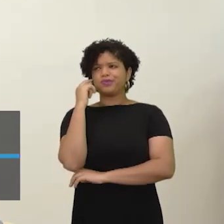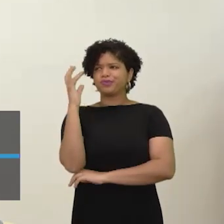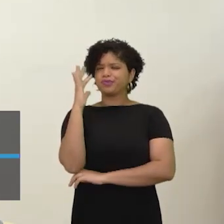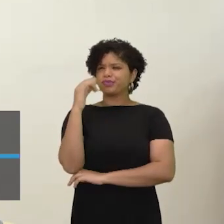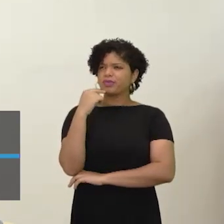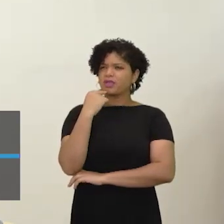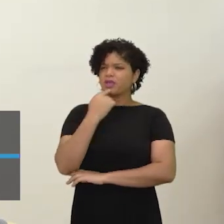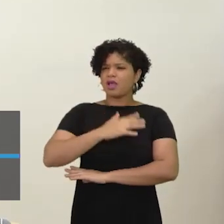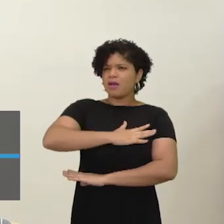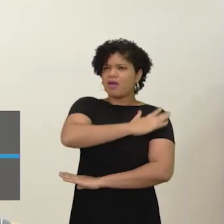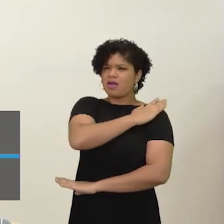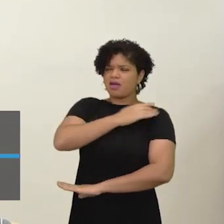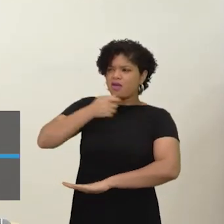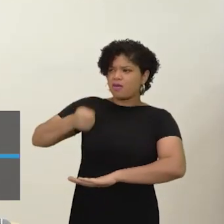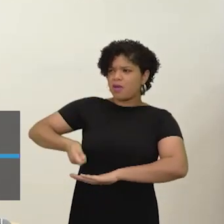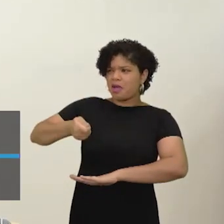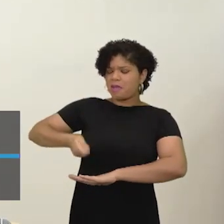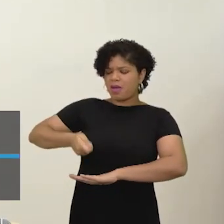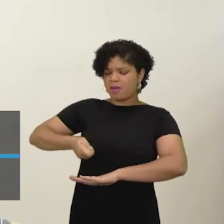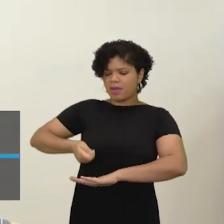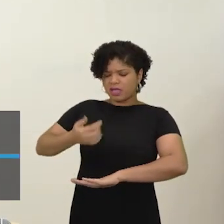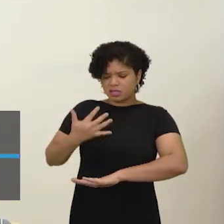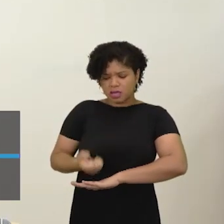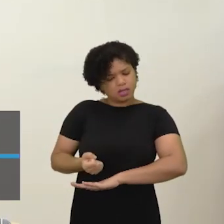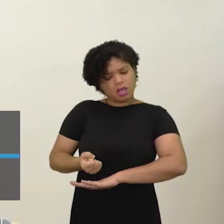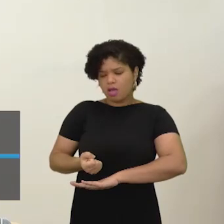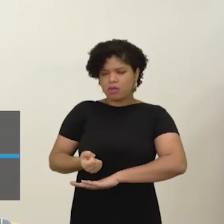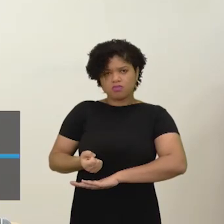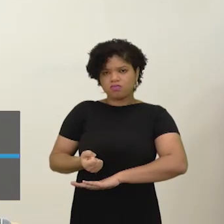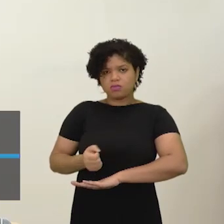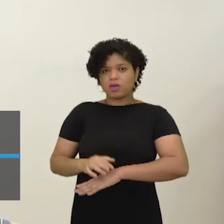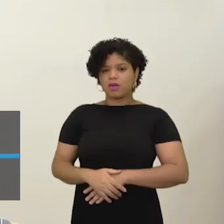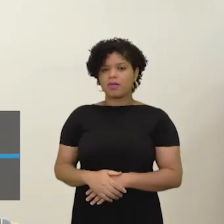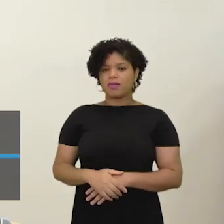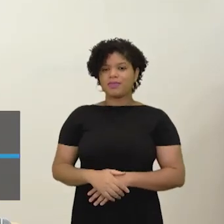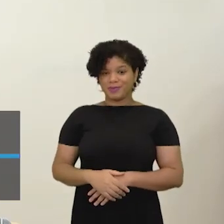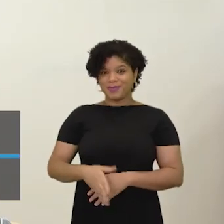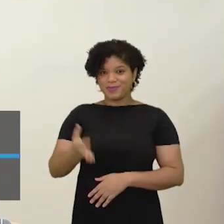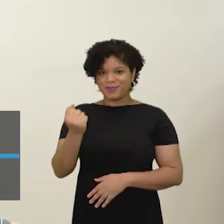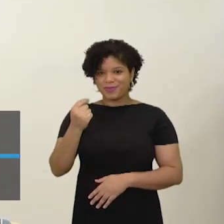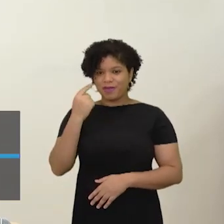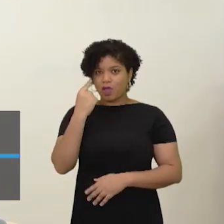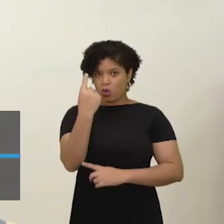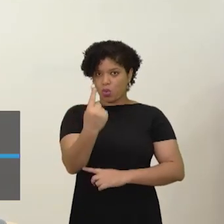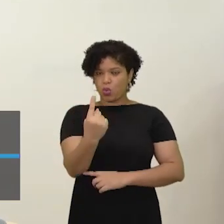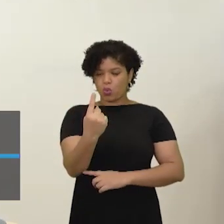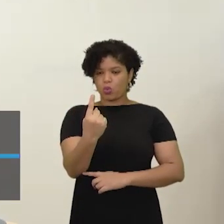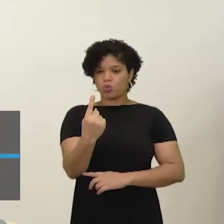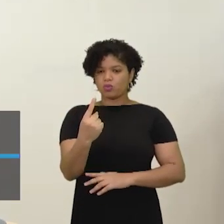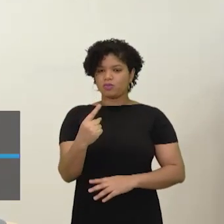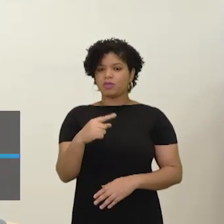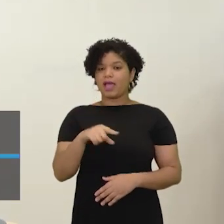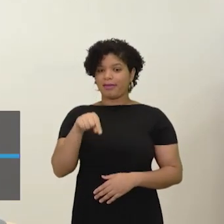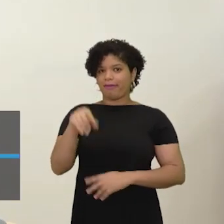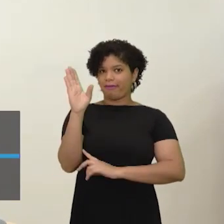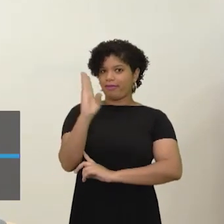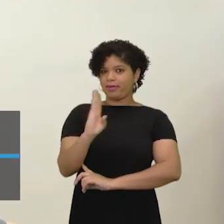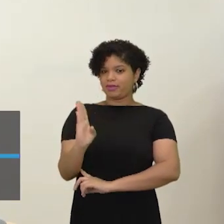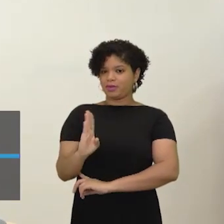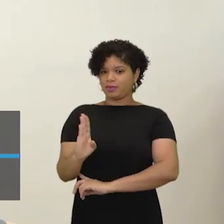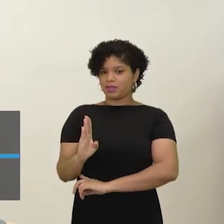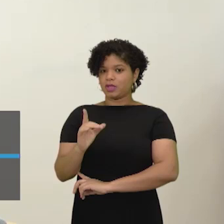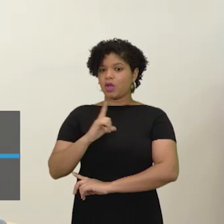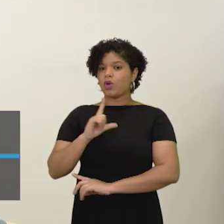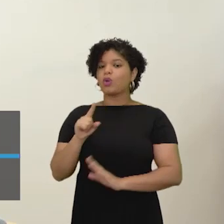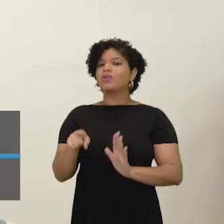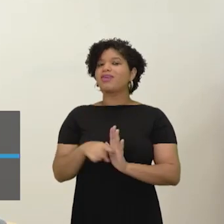a ditadura civil-militar. E um dos motivos, né? Eu vou colocar um motivo interno aqui do Brasil. Nós